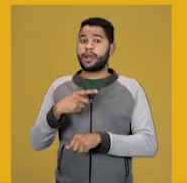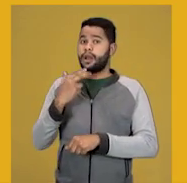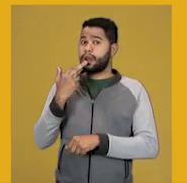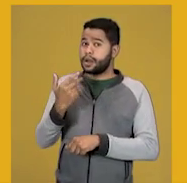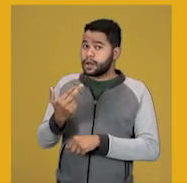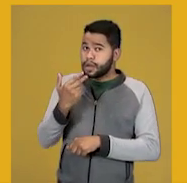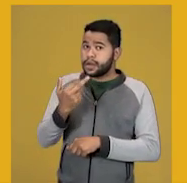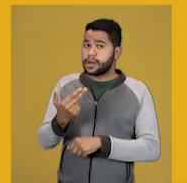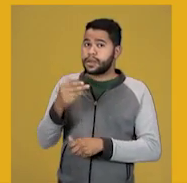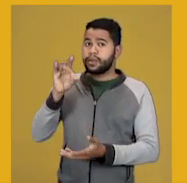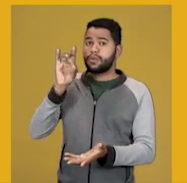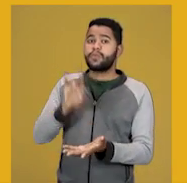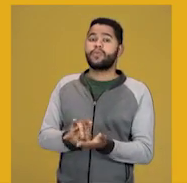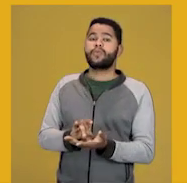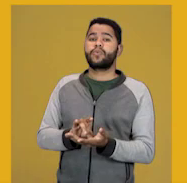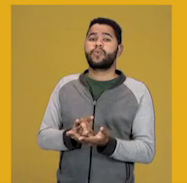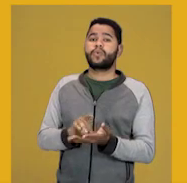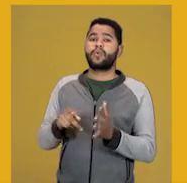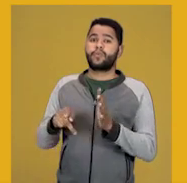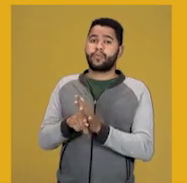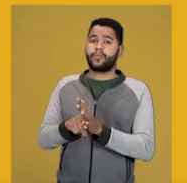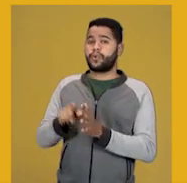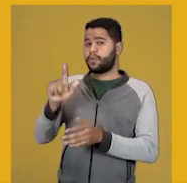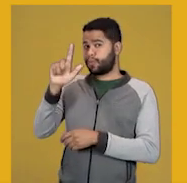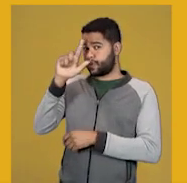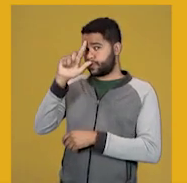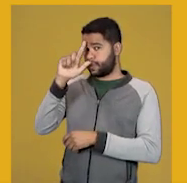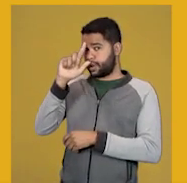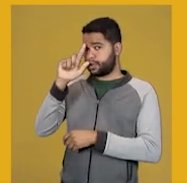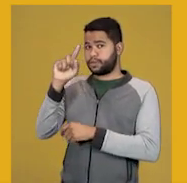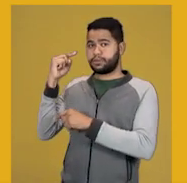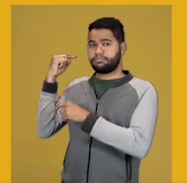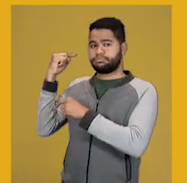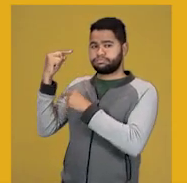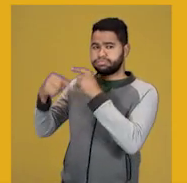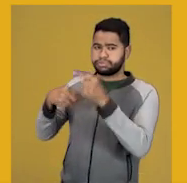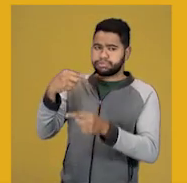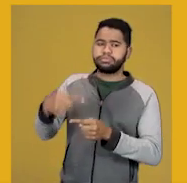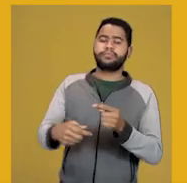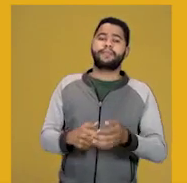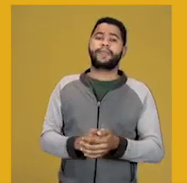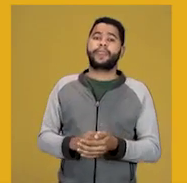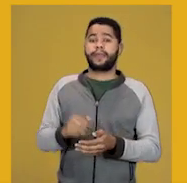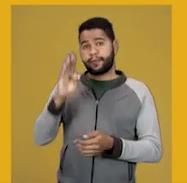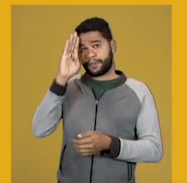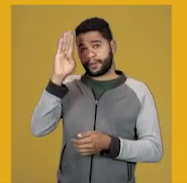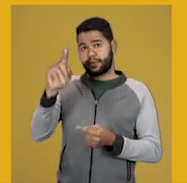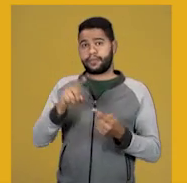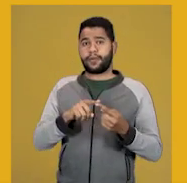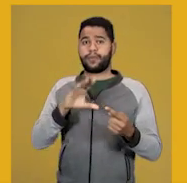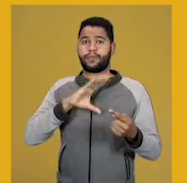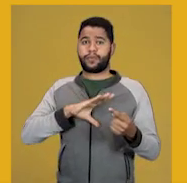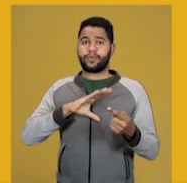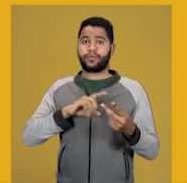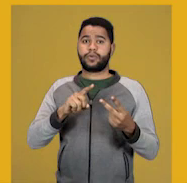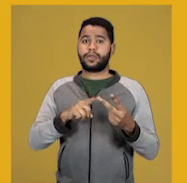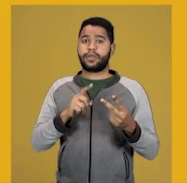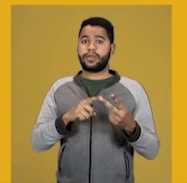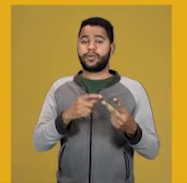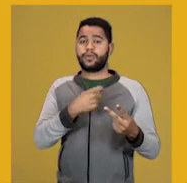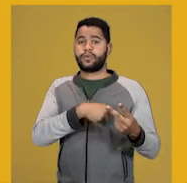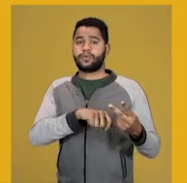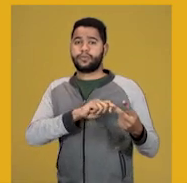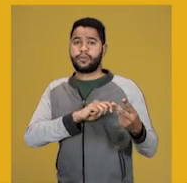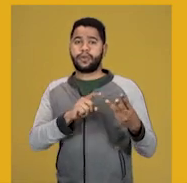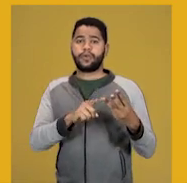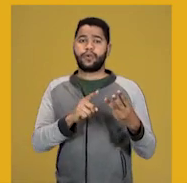oficial idiomas que derivam do latim, né? No caso aí, os principais é o português, o espanhol e o francês, né?